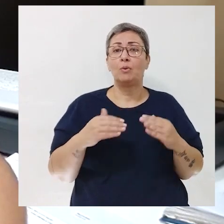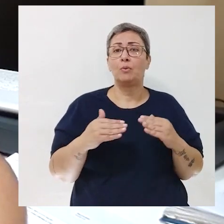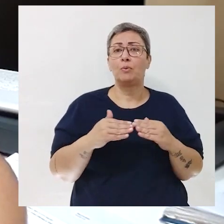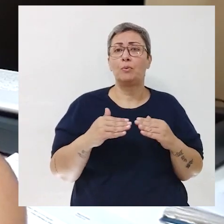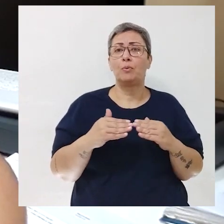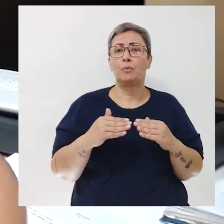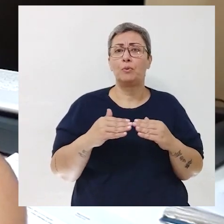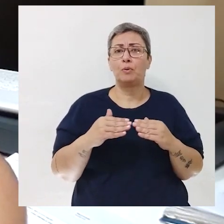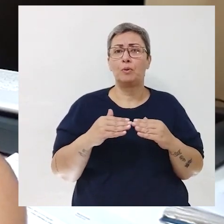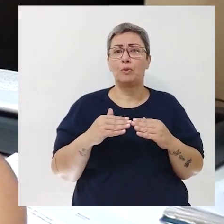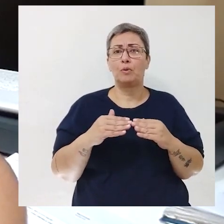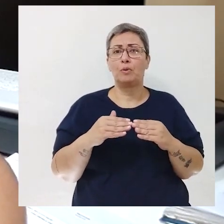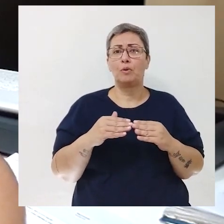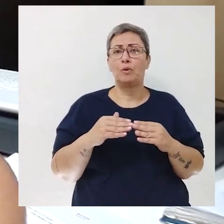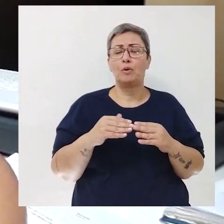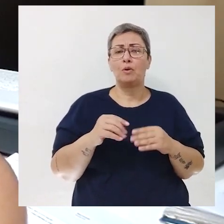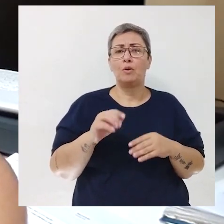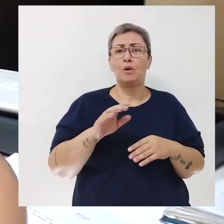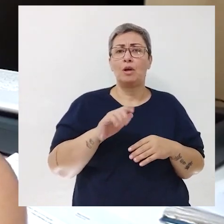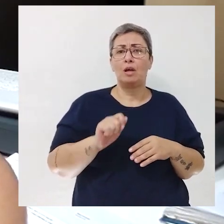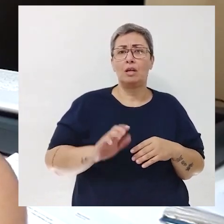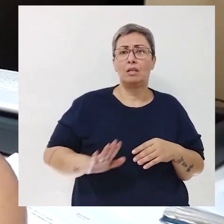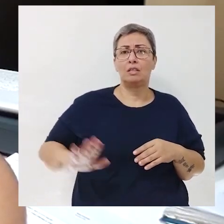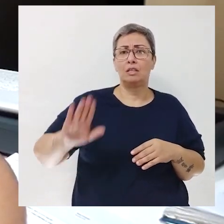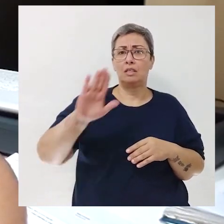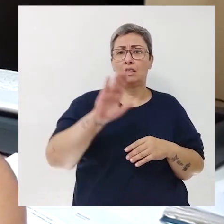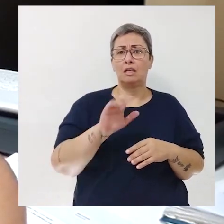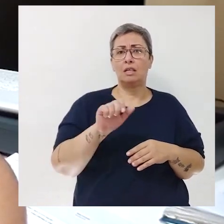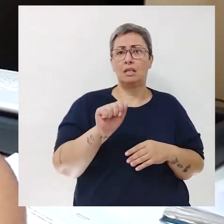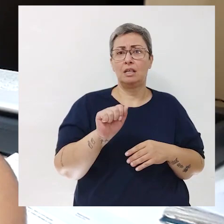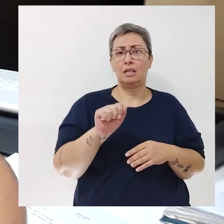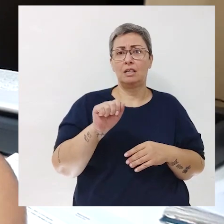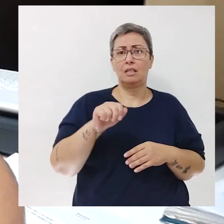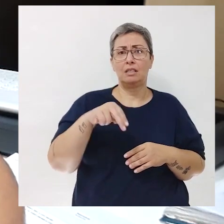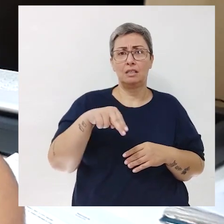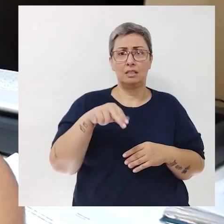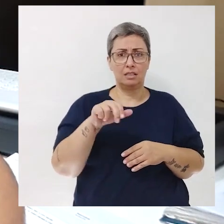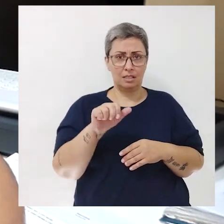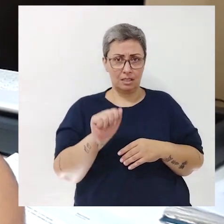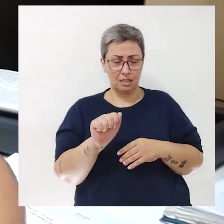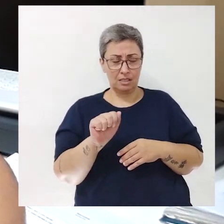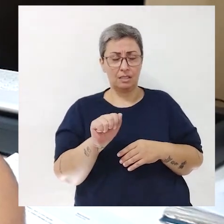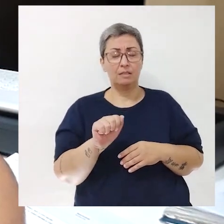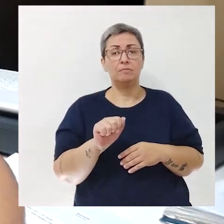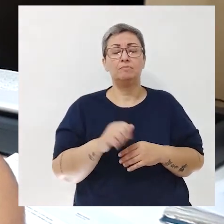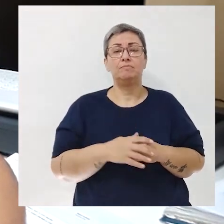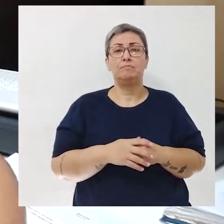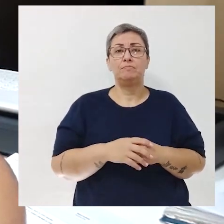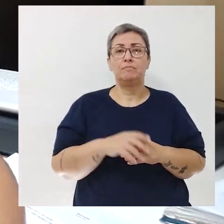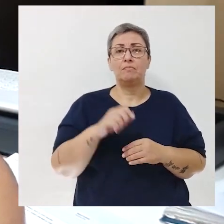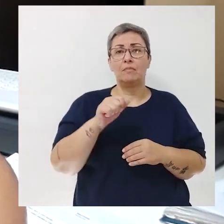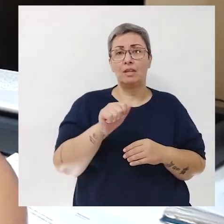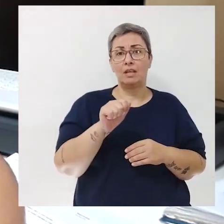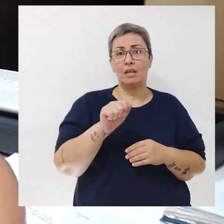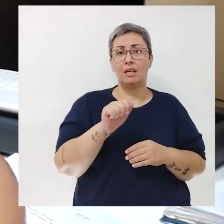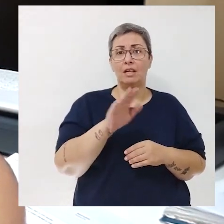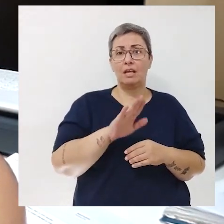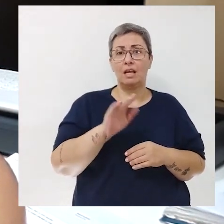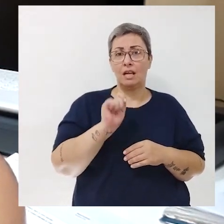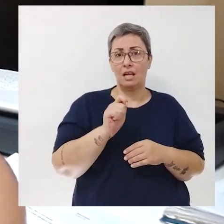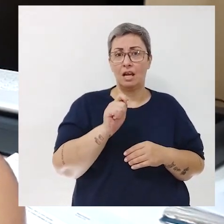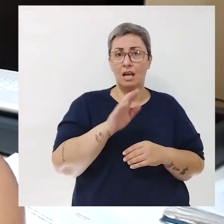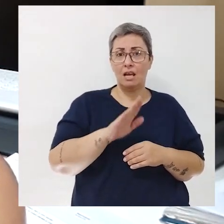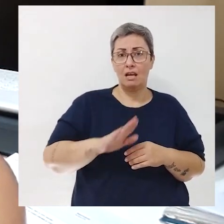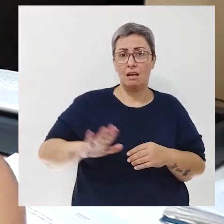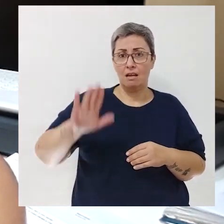Segundo a Agência Nacional de Água, que se abrevia ANA, Agência Nacional